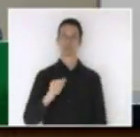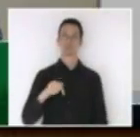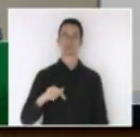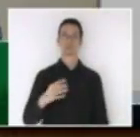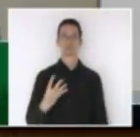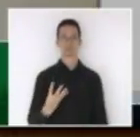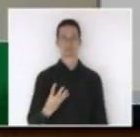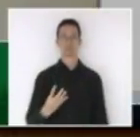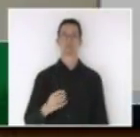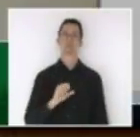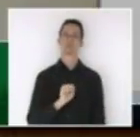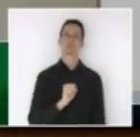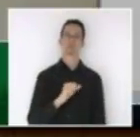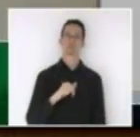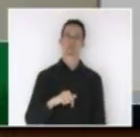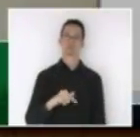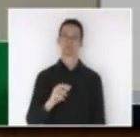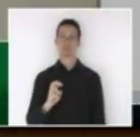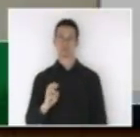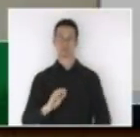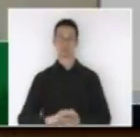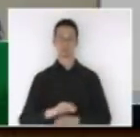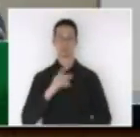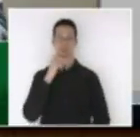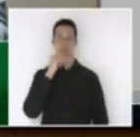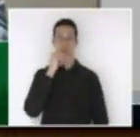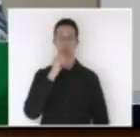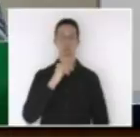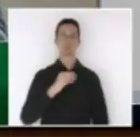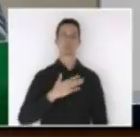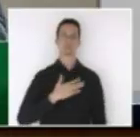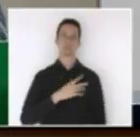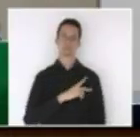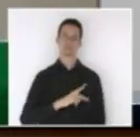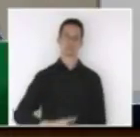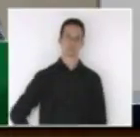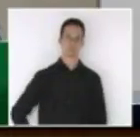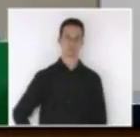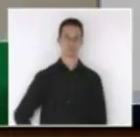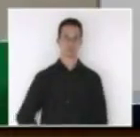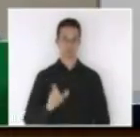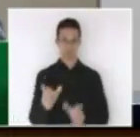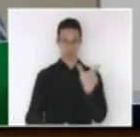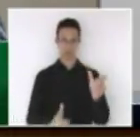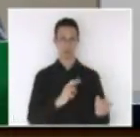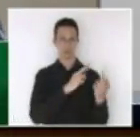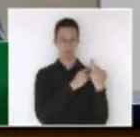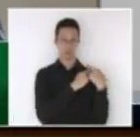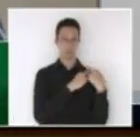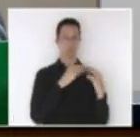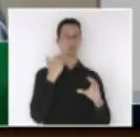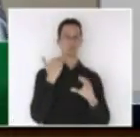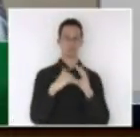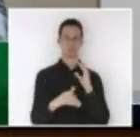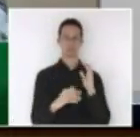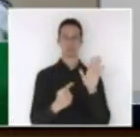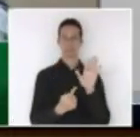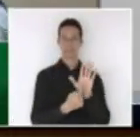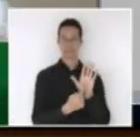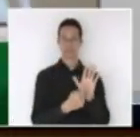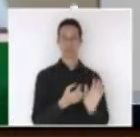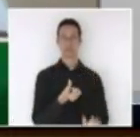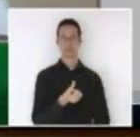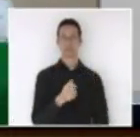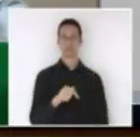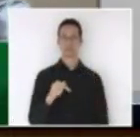e 875, deputado Kendi Nunes. Essa presidência comunica ainda que encaminhará os destinatários à indicação 677, tendo como